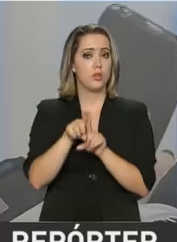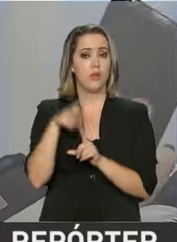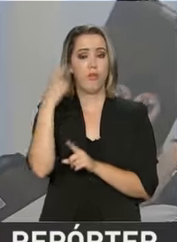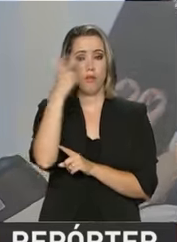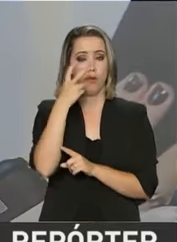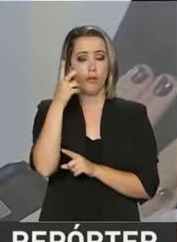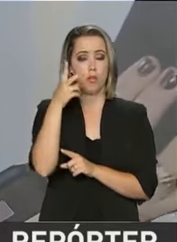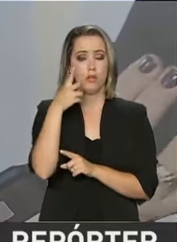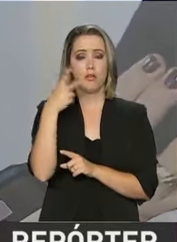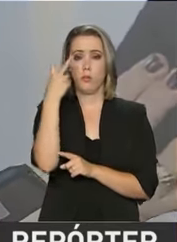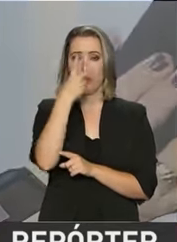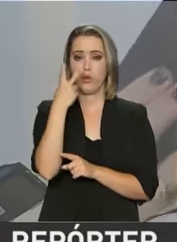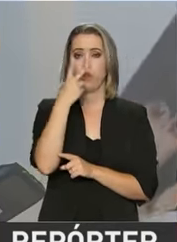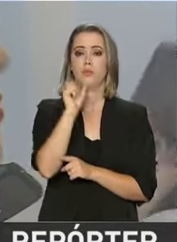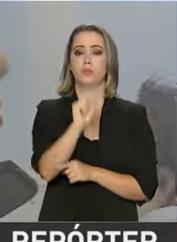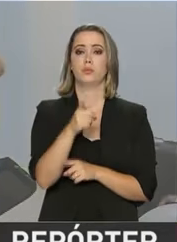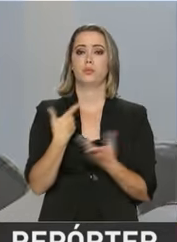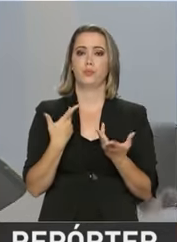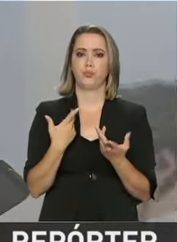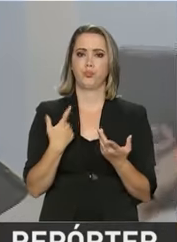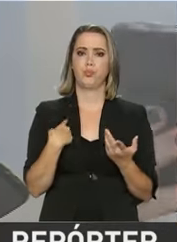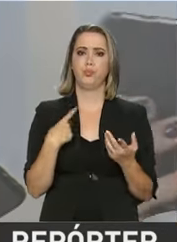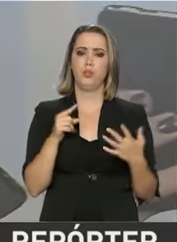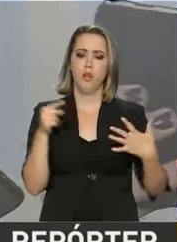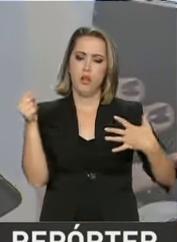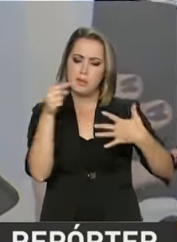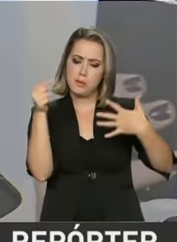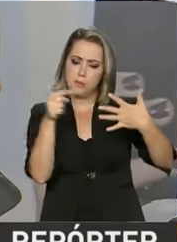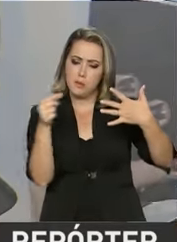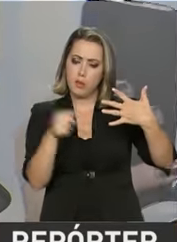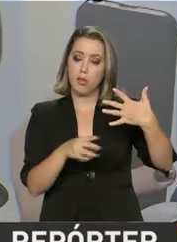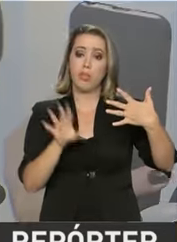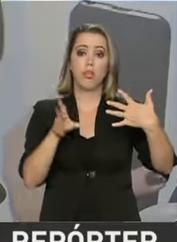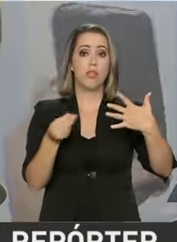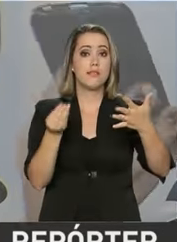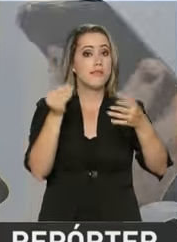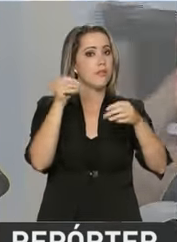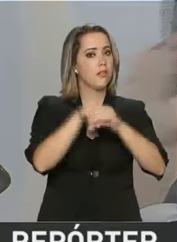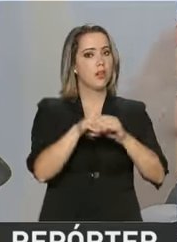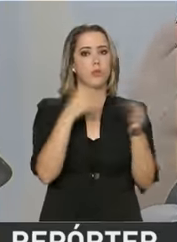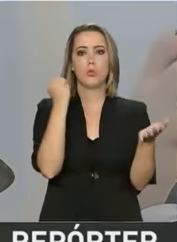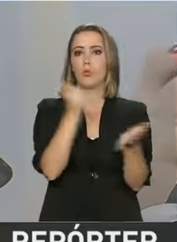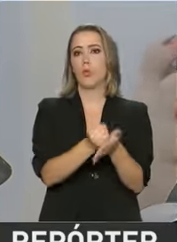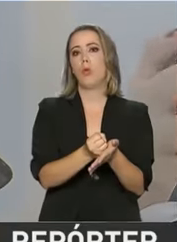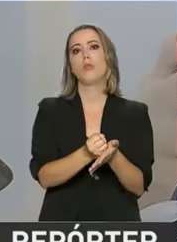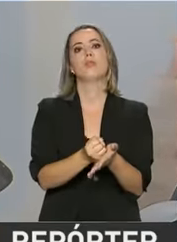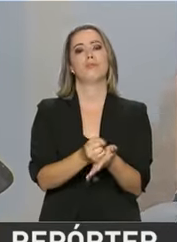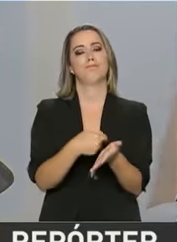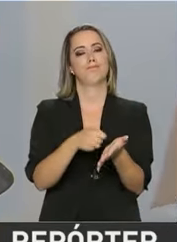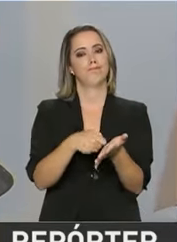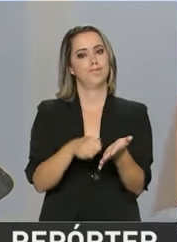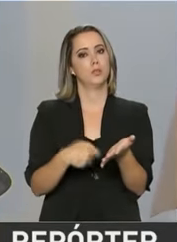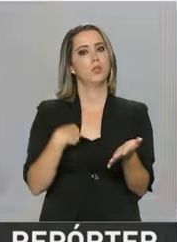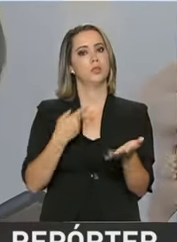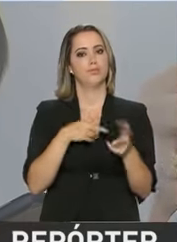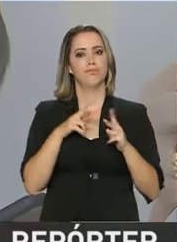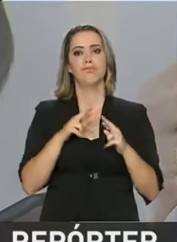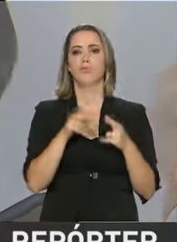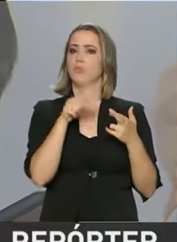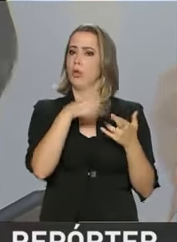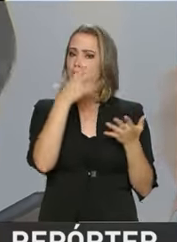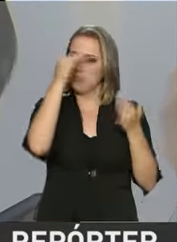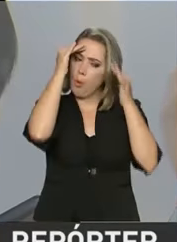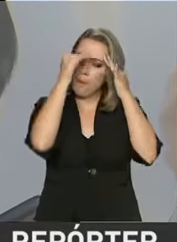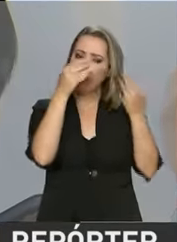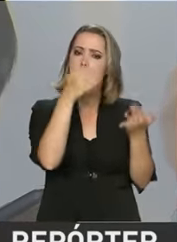na adesão cada escola faça a sua adesão e nós esperamos que as metas sejam cumpridas portanto